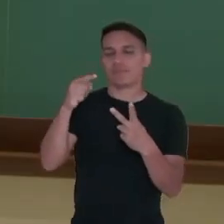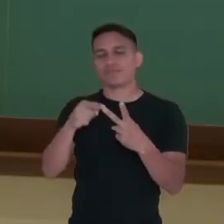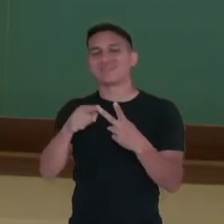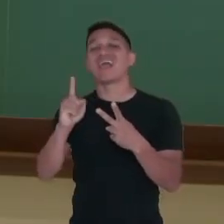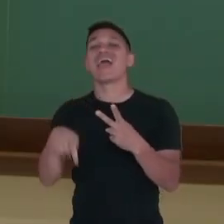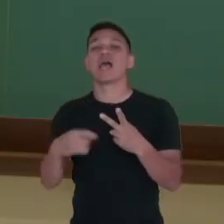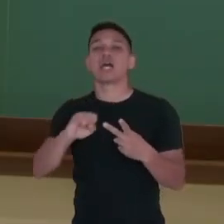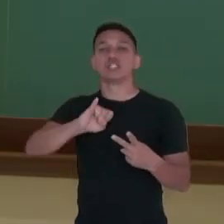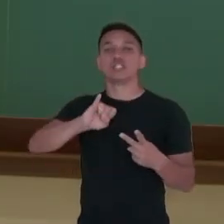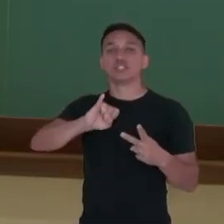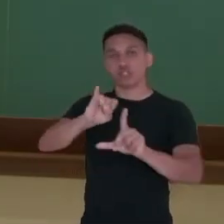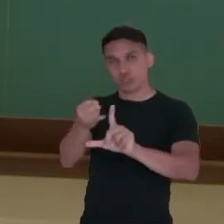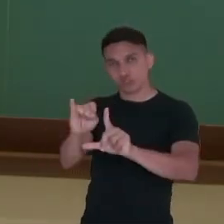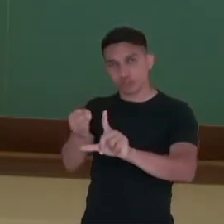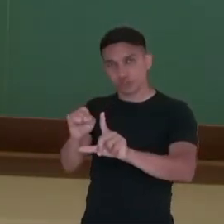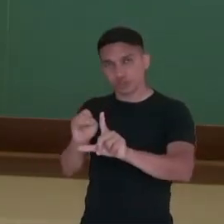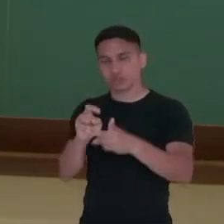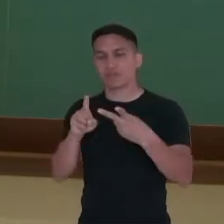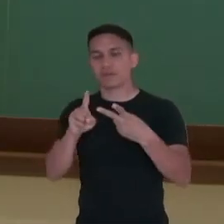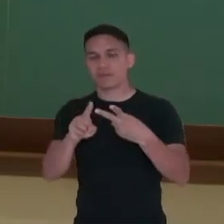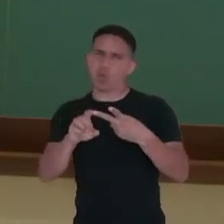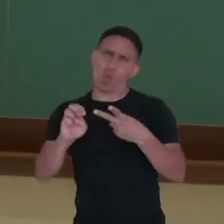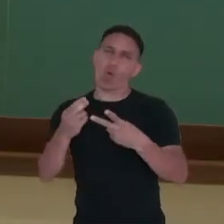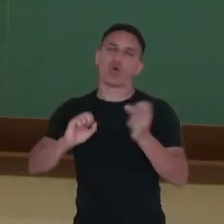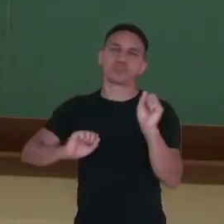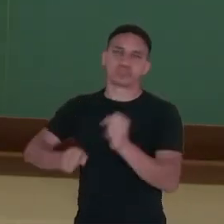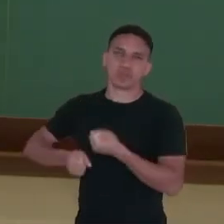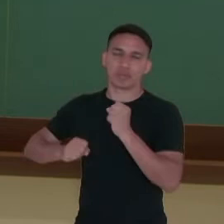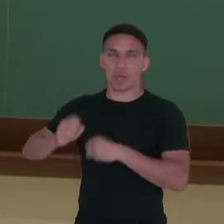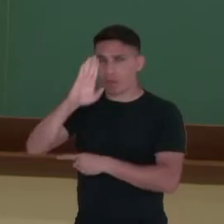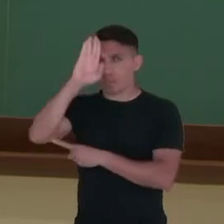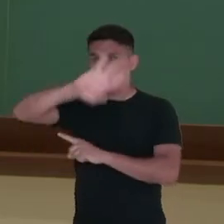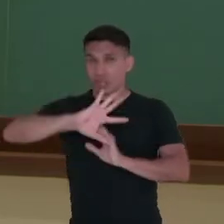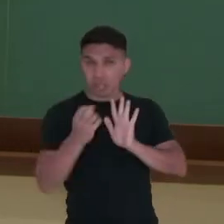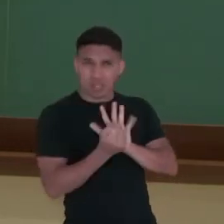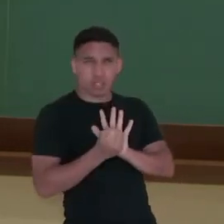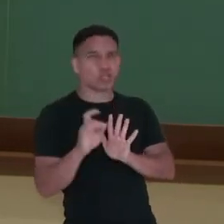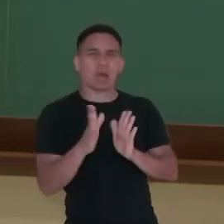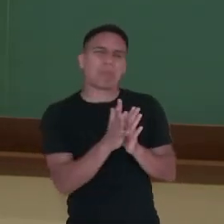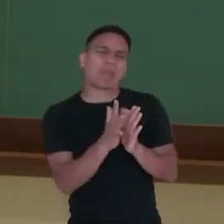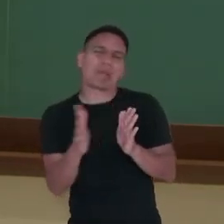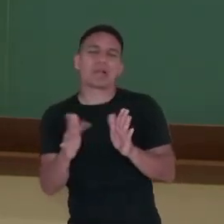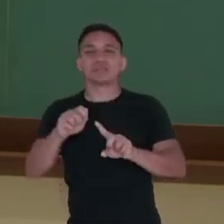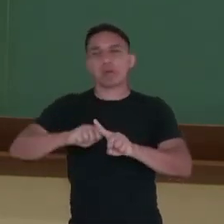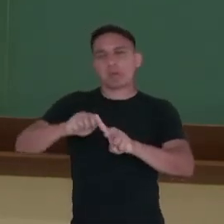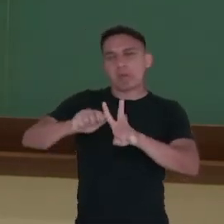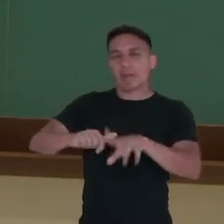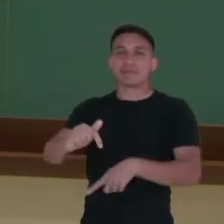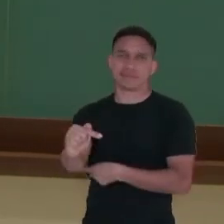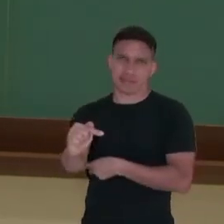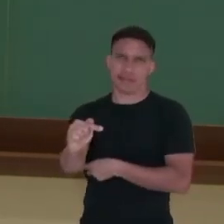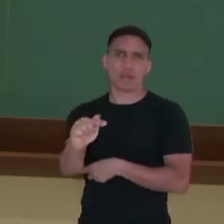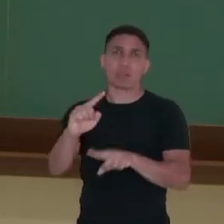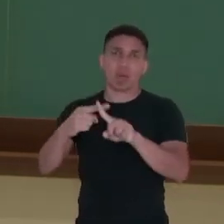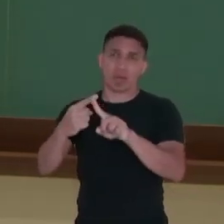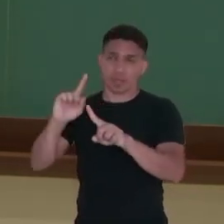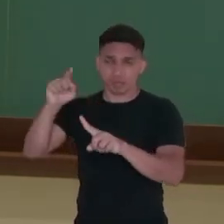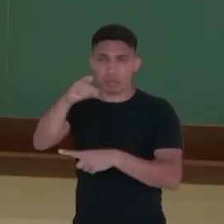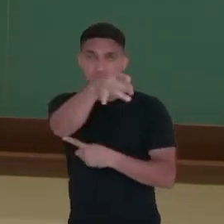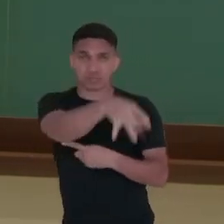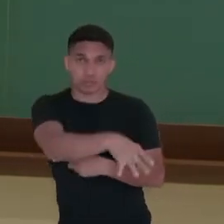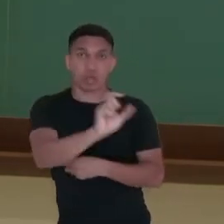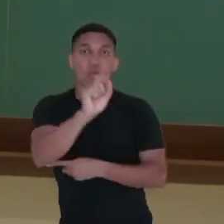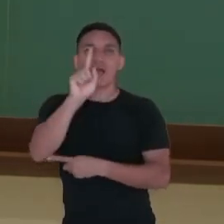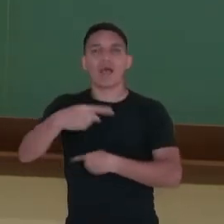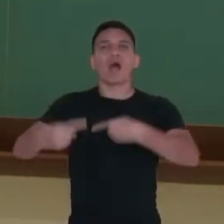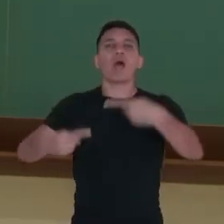Jânio Quadros, que teve como grande marca nos seus 7 meses de governo apenas, que ele renunciou, a ideia da